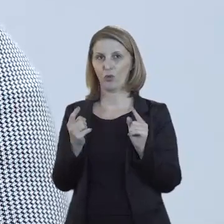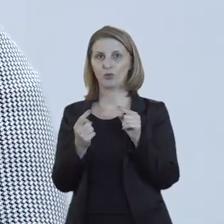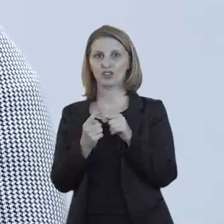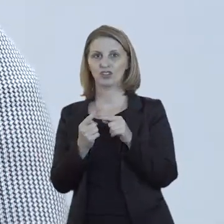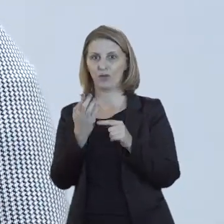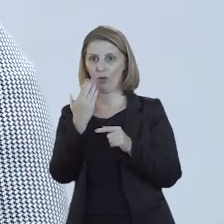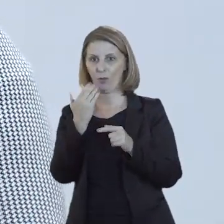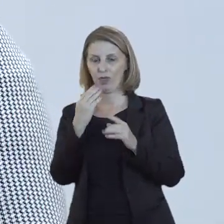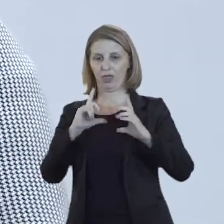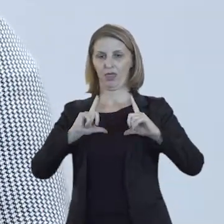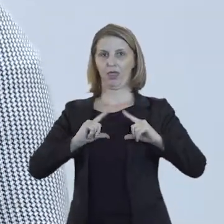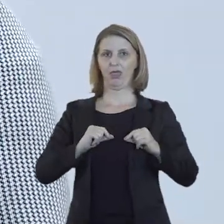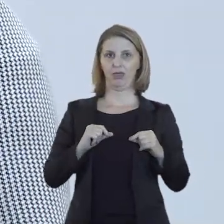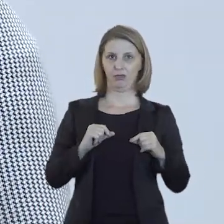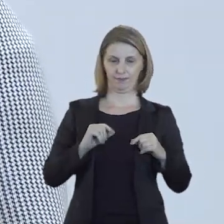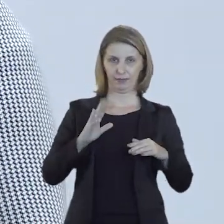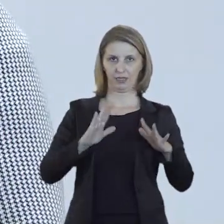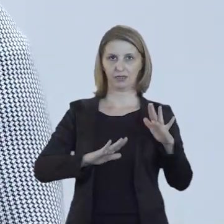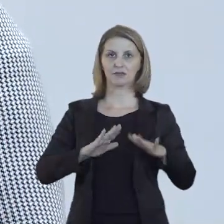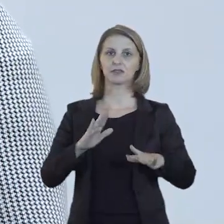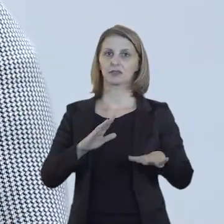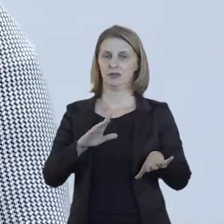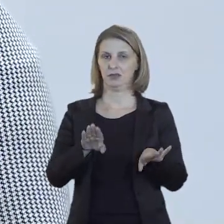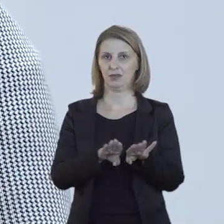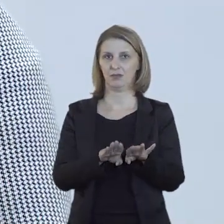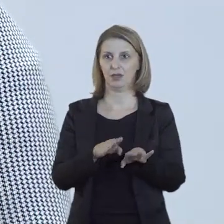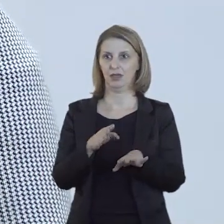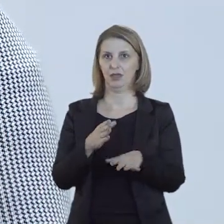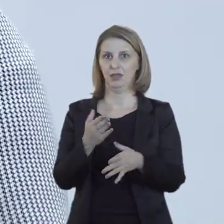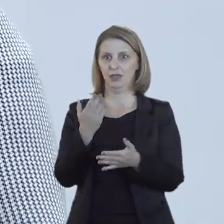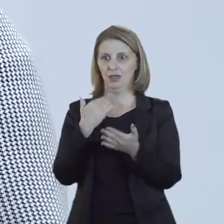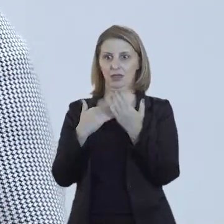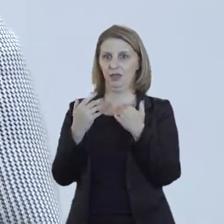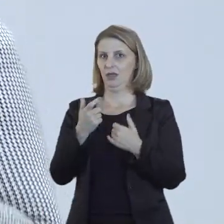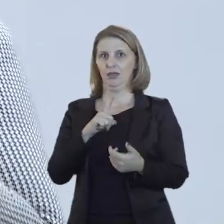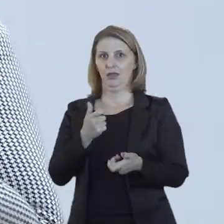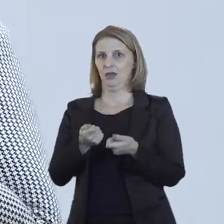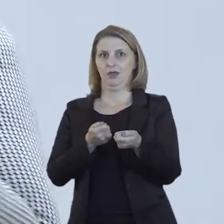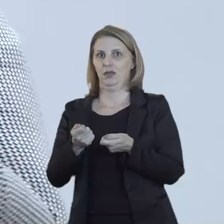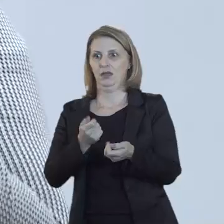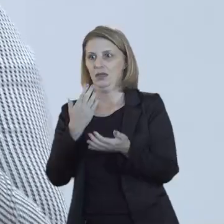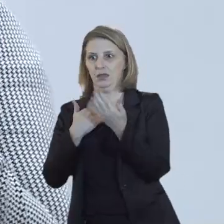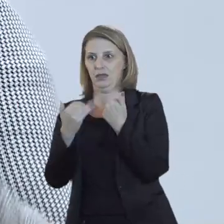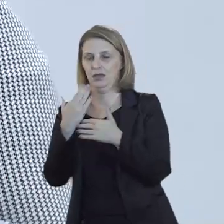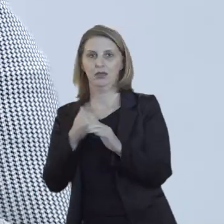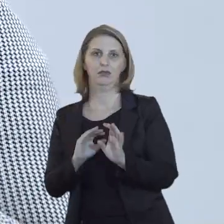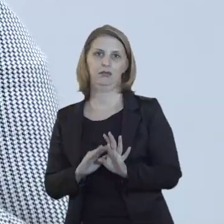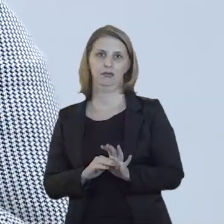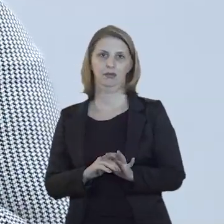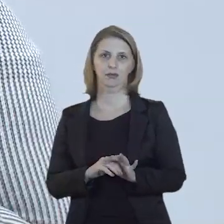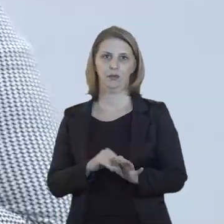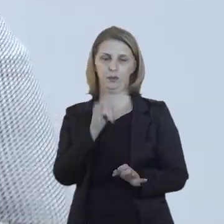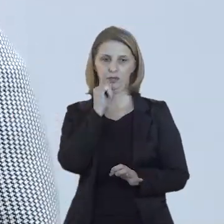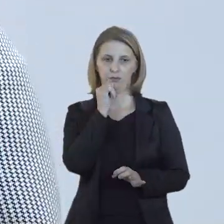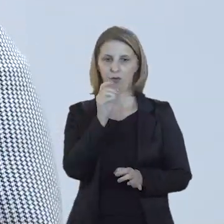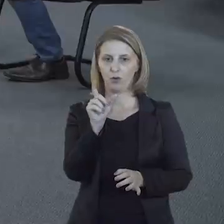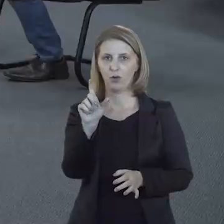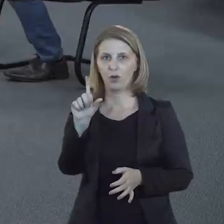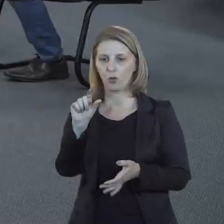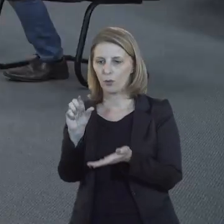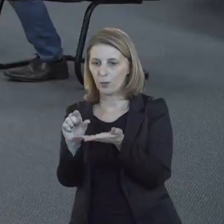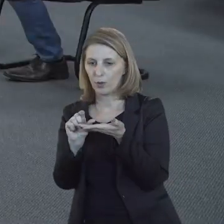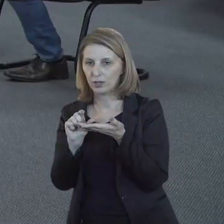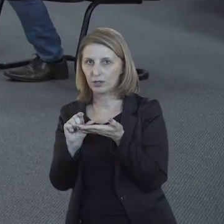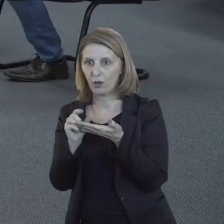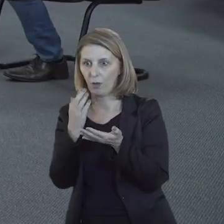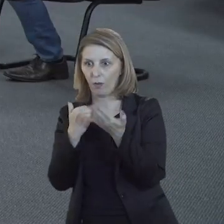mais tranquilo, ou até que eu tô tendo compulsão alimentar, porque pode acontecer, né, episódios assim que eu não consigo, eu tenho fome emocional, mas eu não vou lá